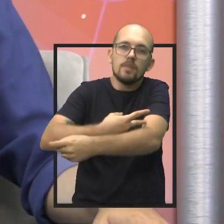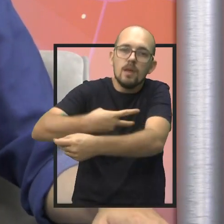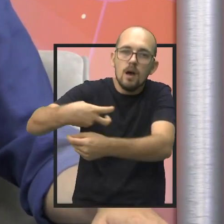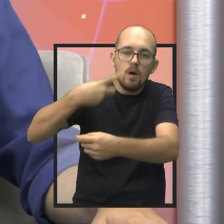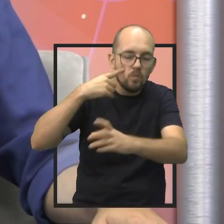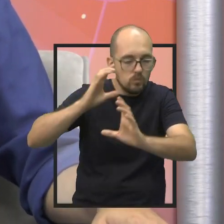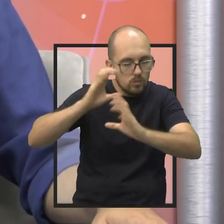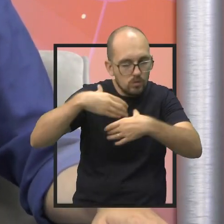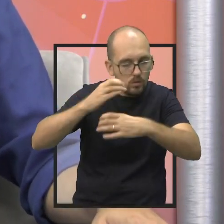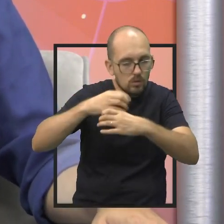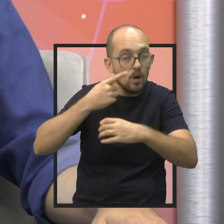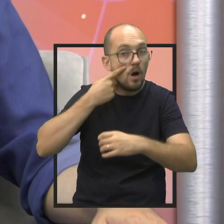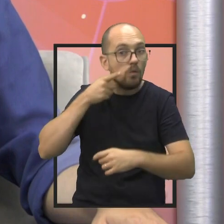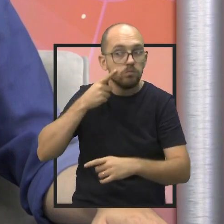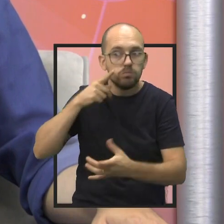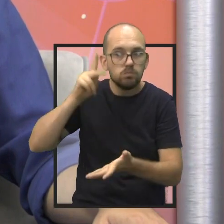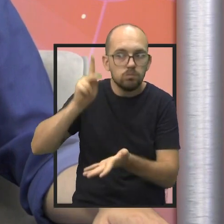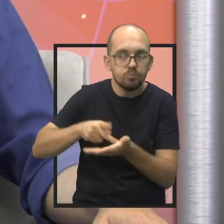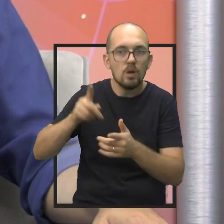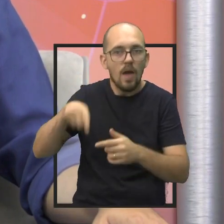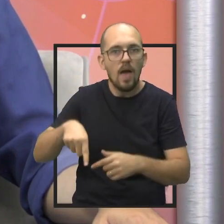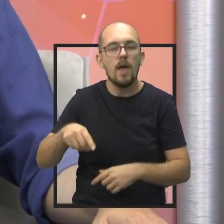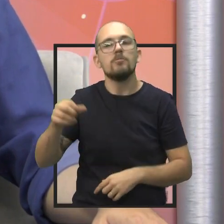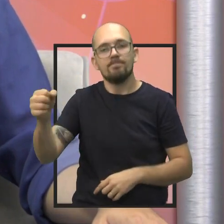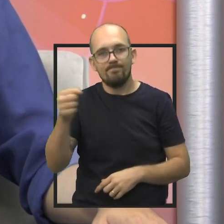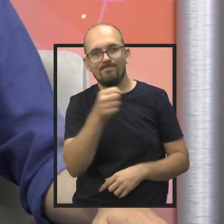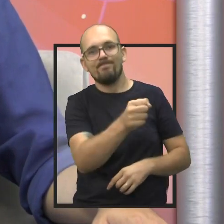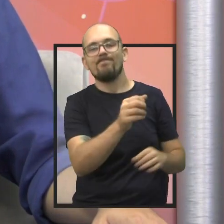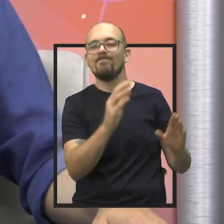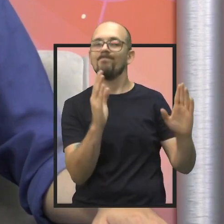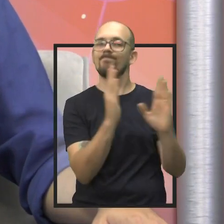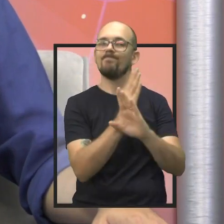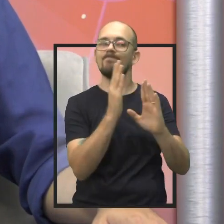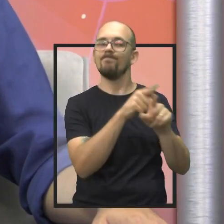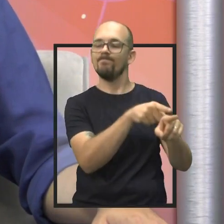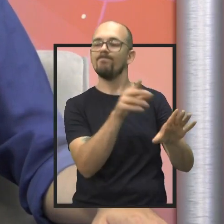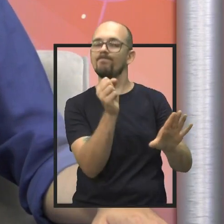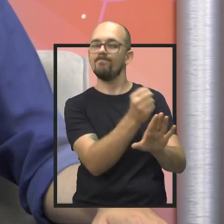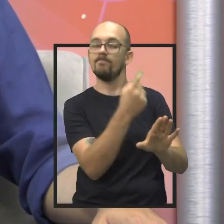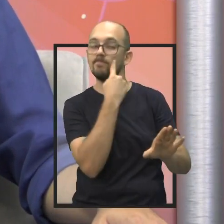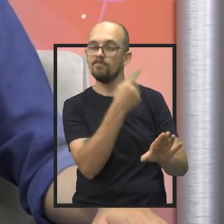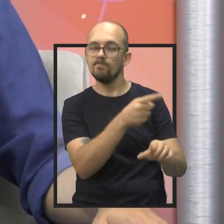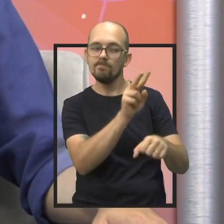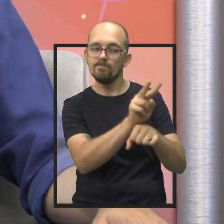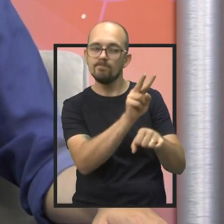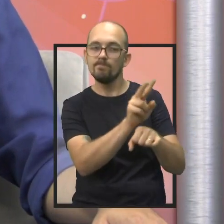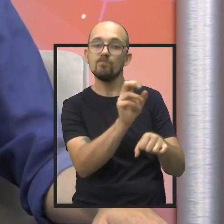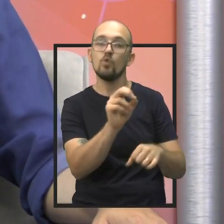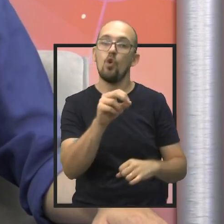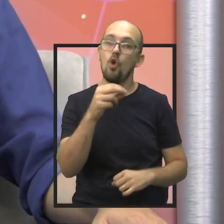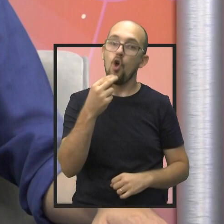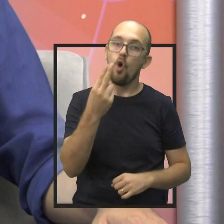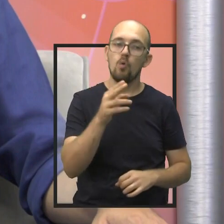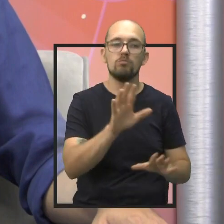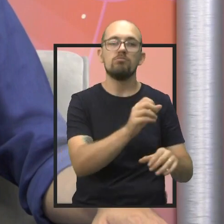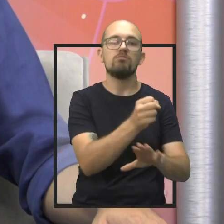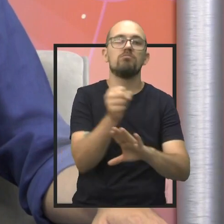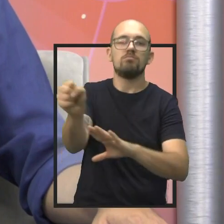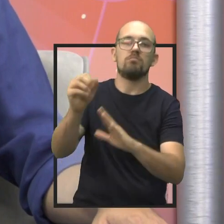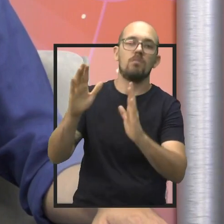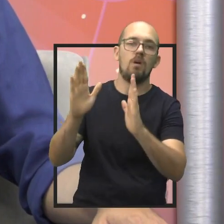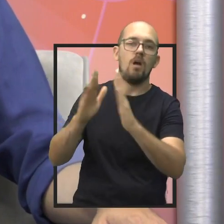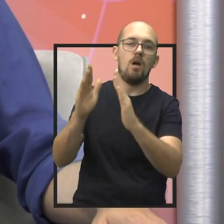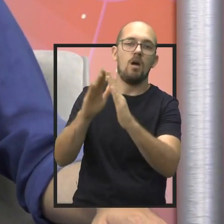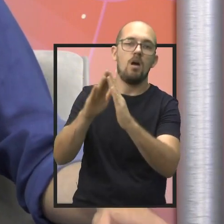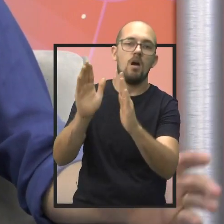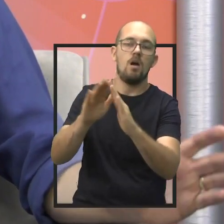da Saúde, né? Para a gente definir os casos que vão fazer o acompanhamento domiciliar, aqueles casos que vão ser internados em unidade de